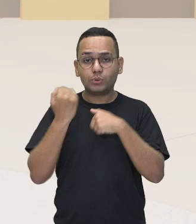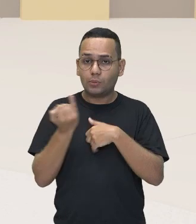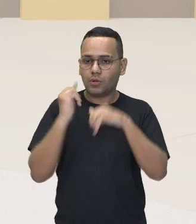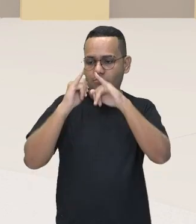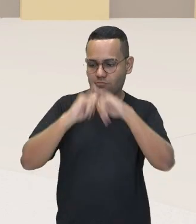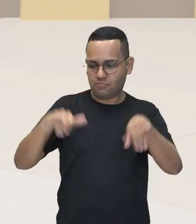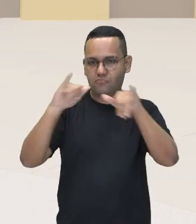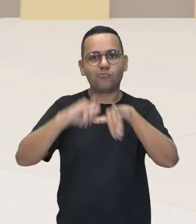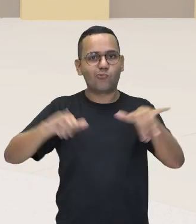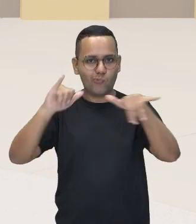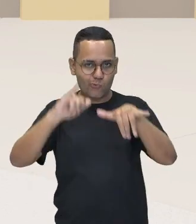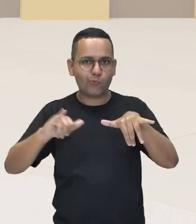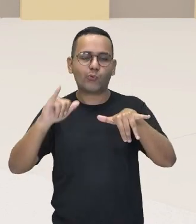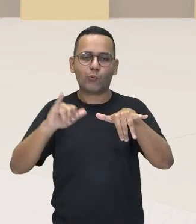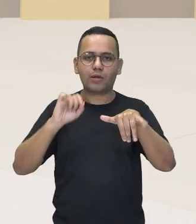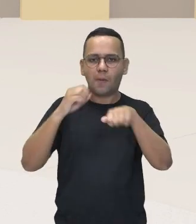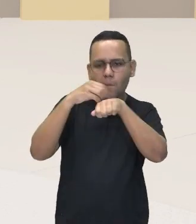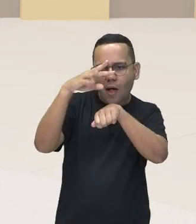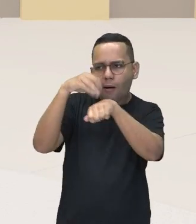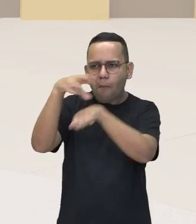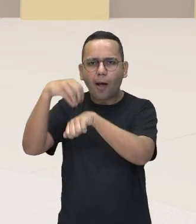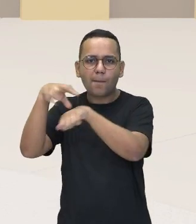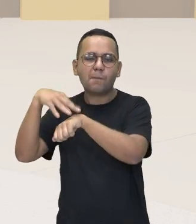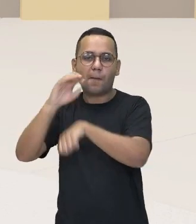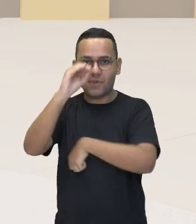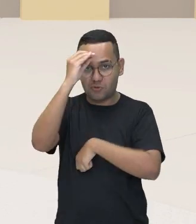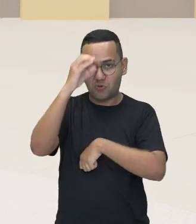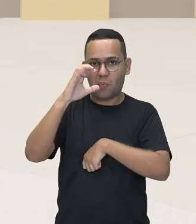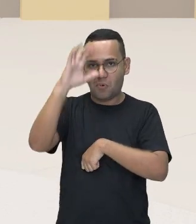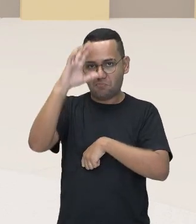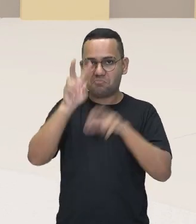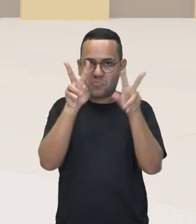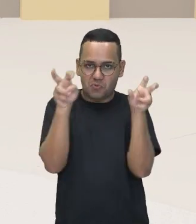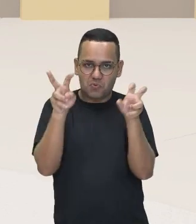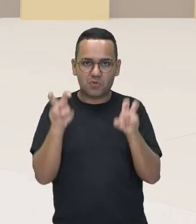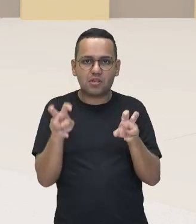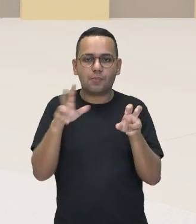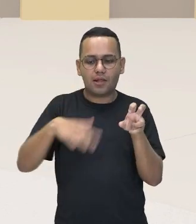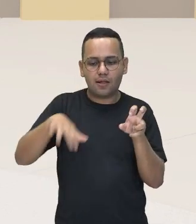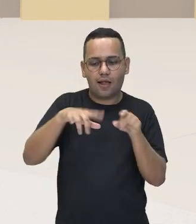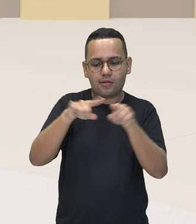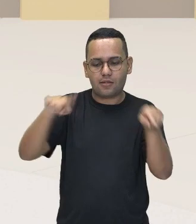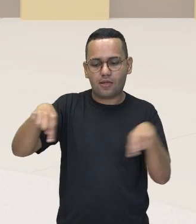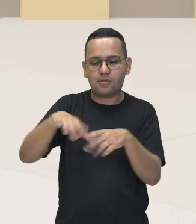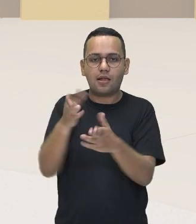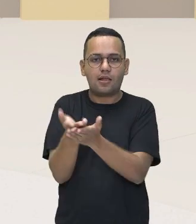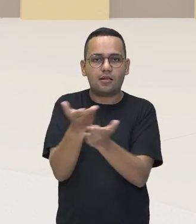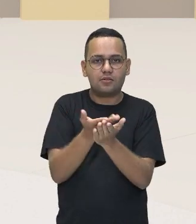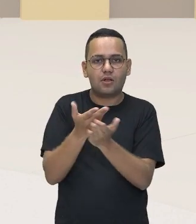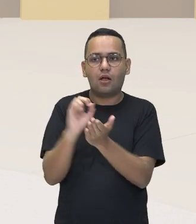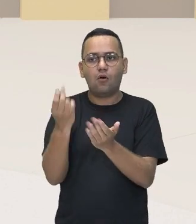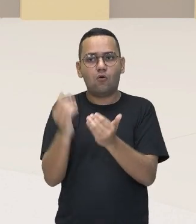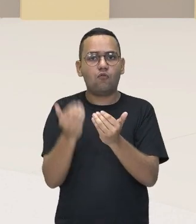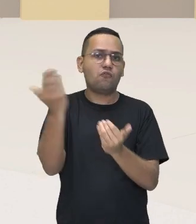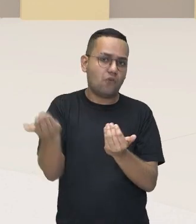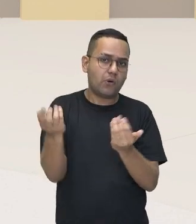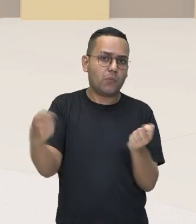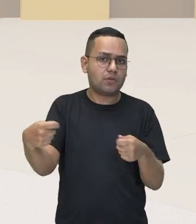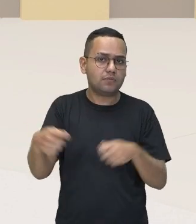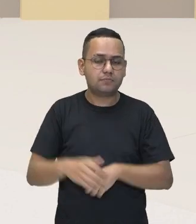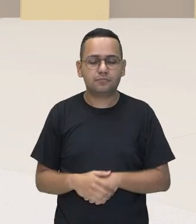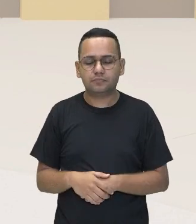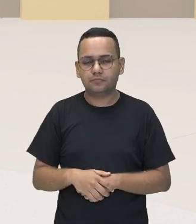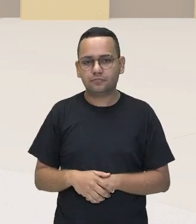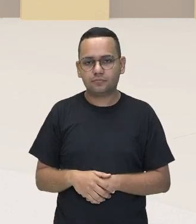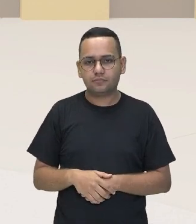desses saberes, desses conhecimentos regionais nas salas de aulas, né? E para além disso, mesmo porque nós